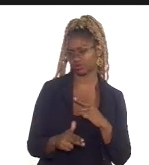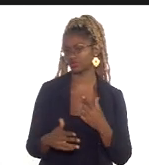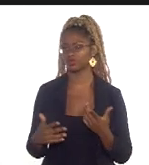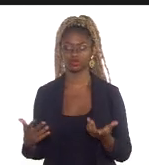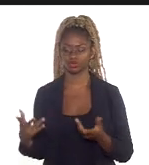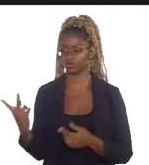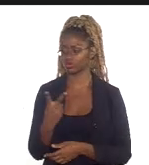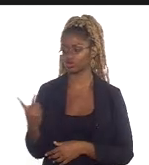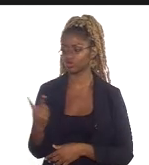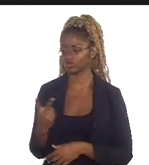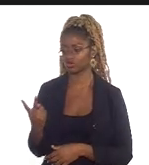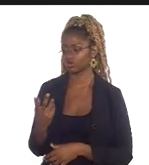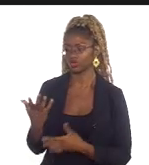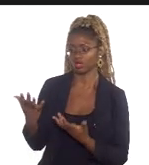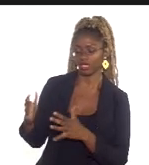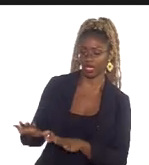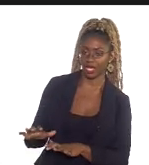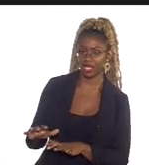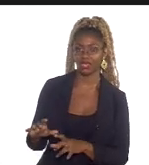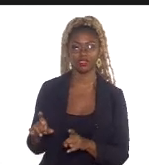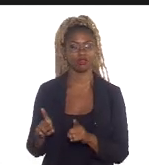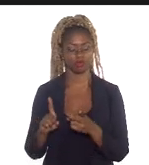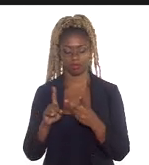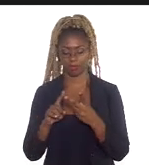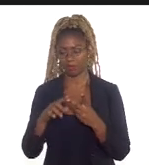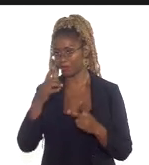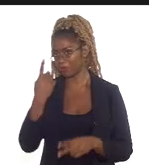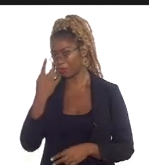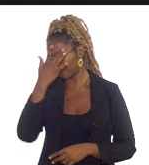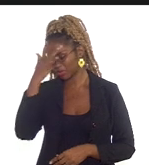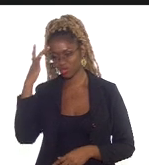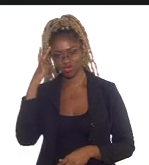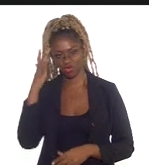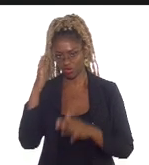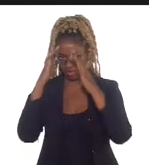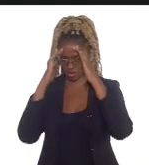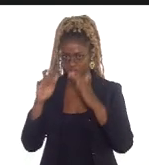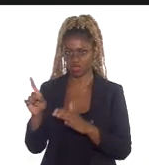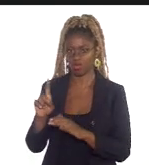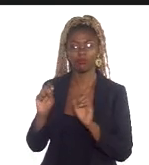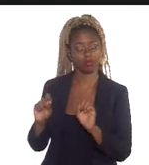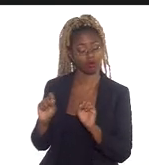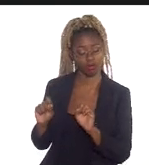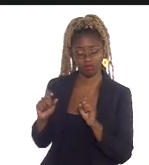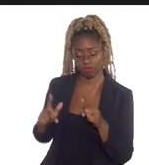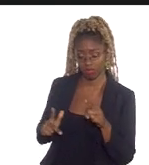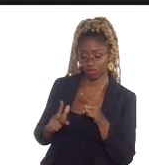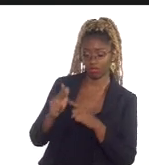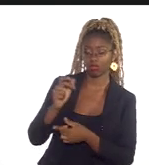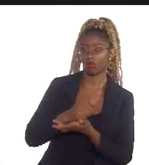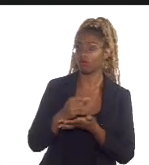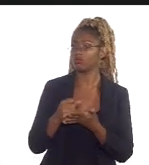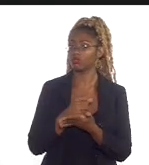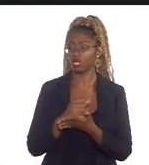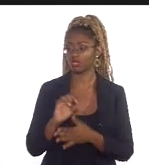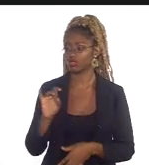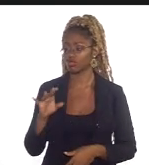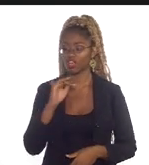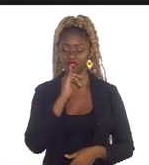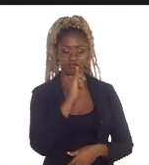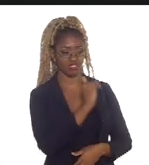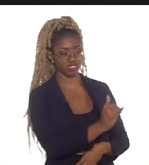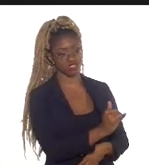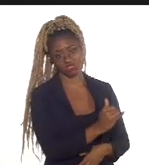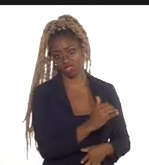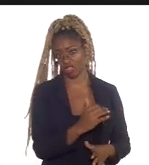alguém descumprir uma das partes, iniciativa unilateral, pode ser rescindido, né? Só uma parte avisa a outra com 30 dias de